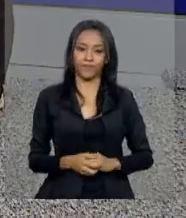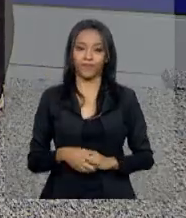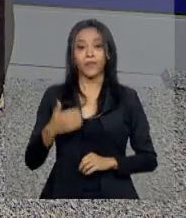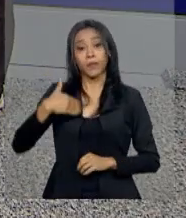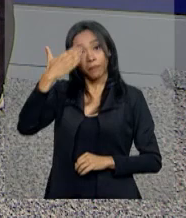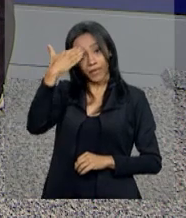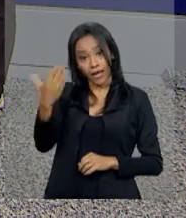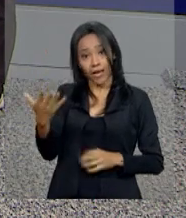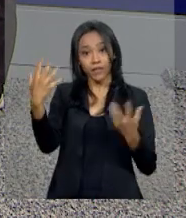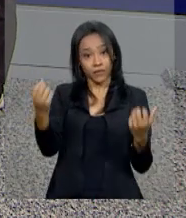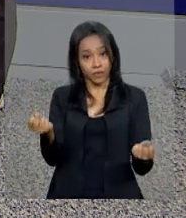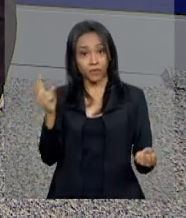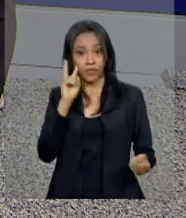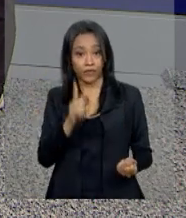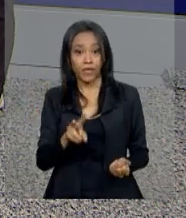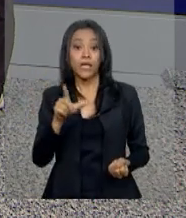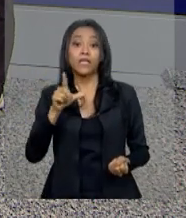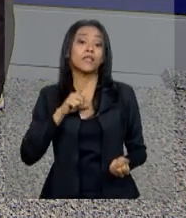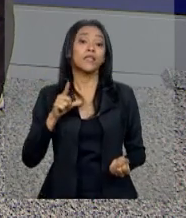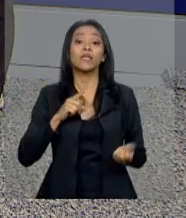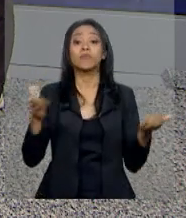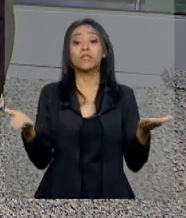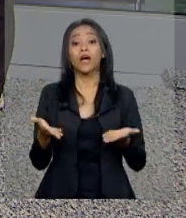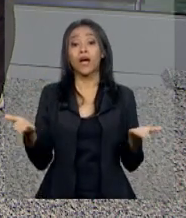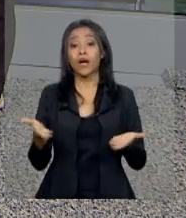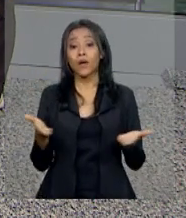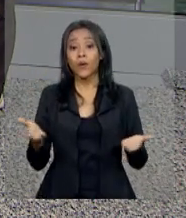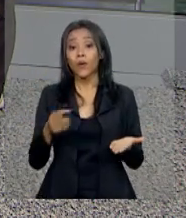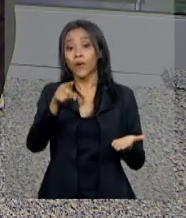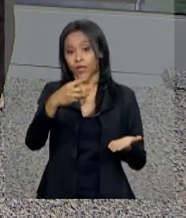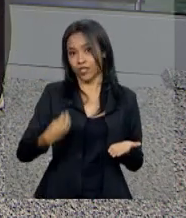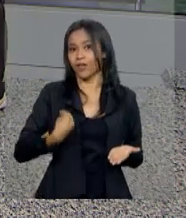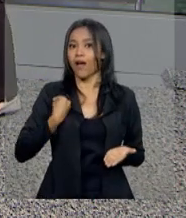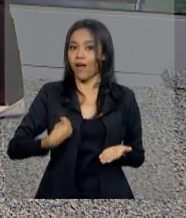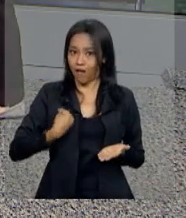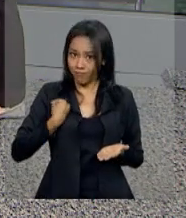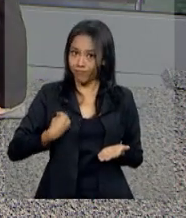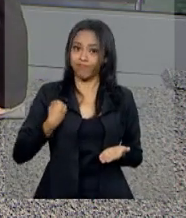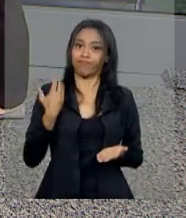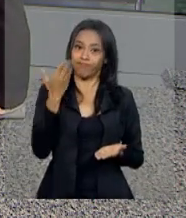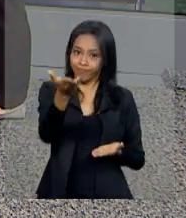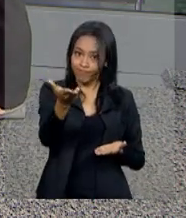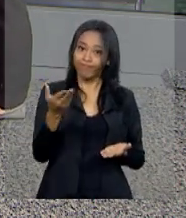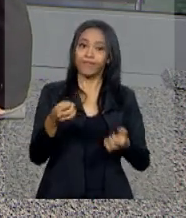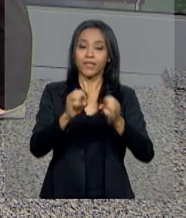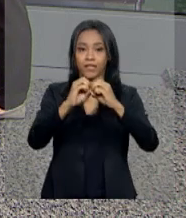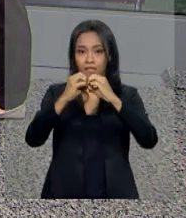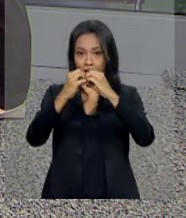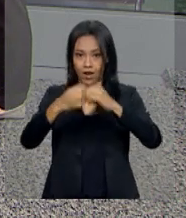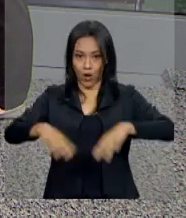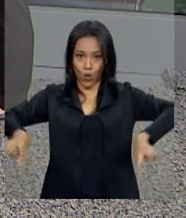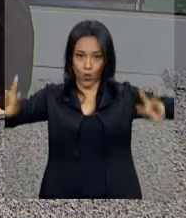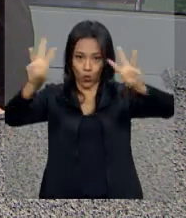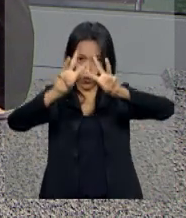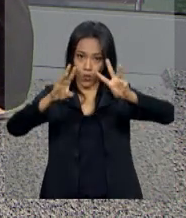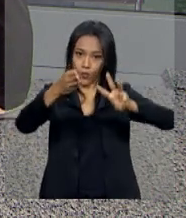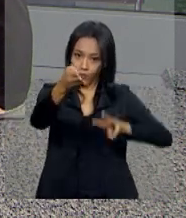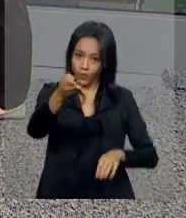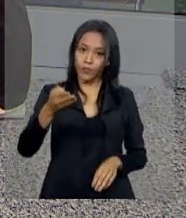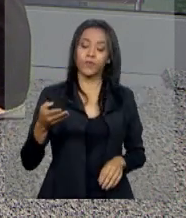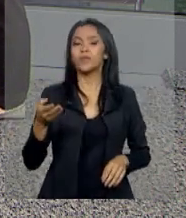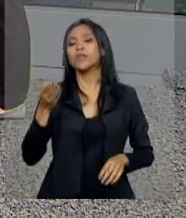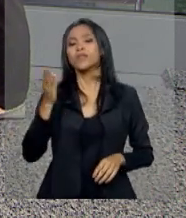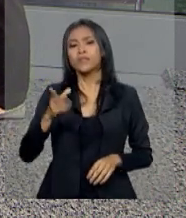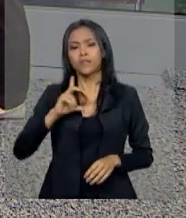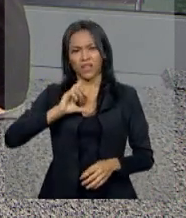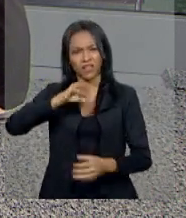Thaís. Vamos acompanhando. E olha, temos agora imagens ao vivo lá da ONU. É, já, essa imagem, Paulo Lassalva, já, eles já